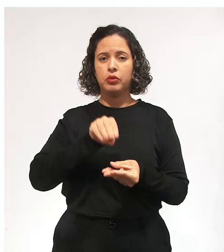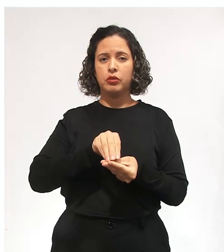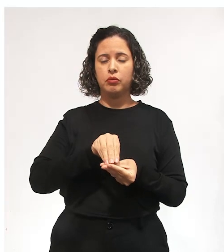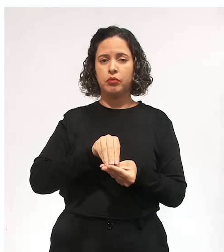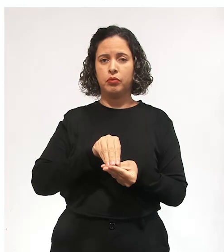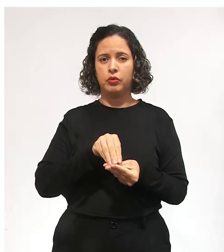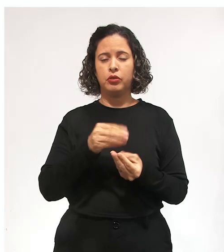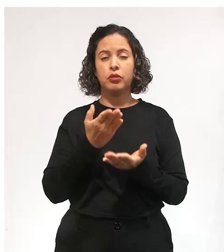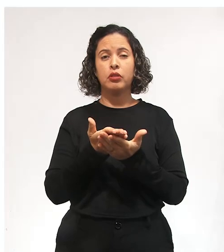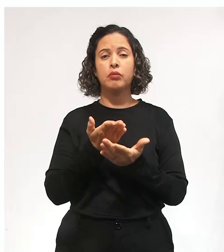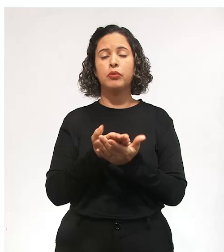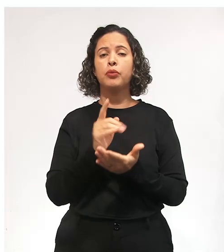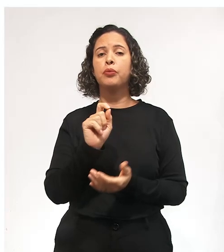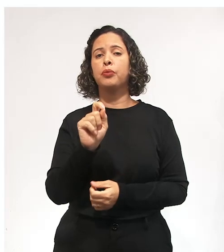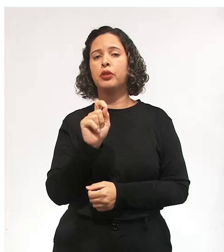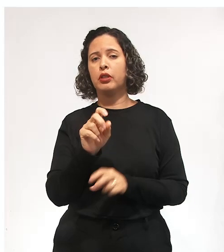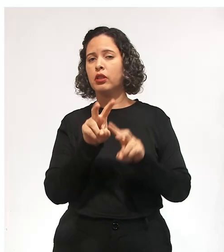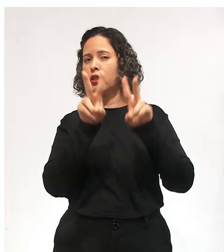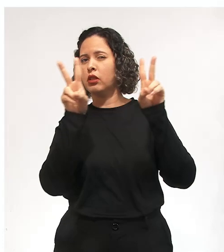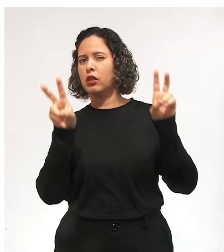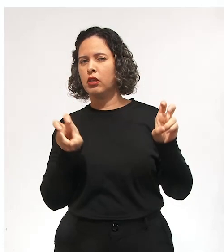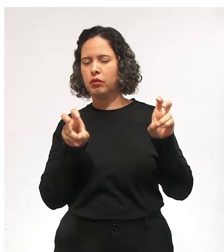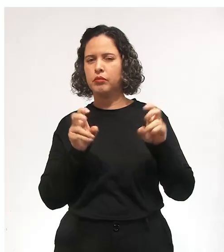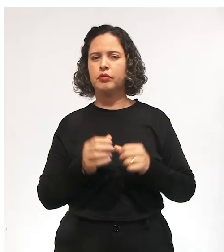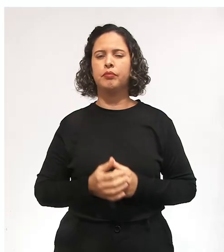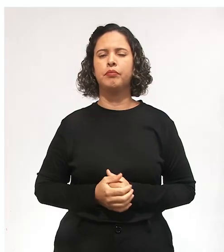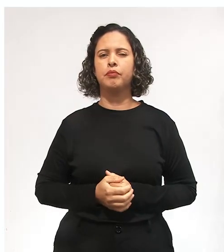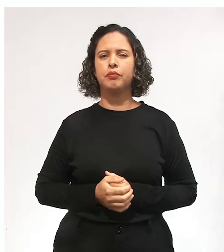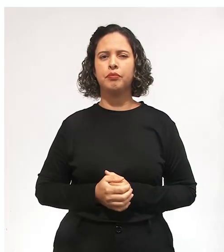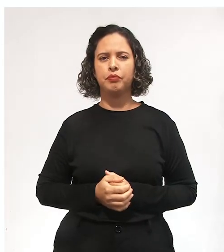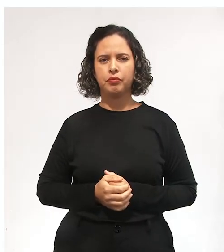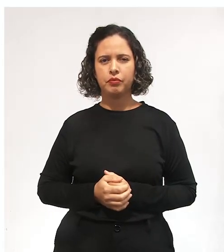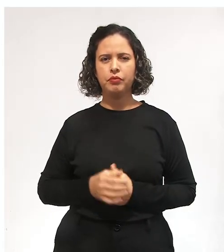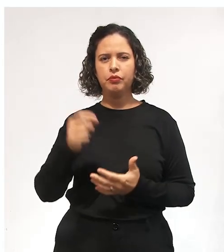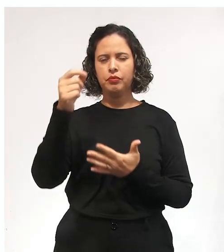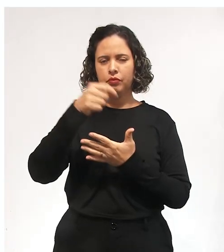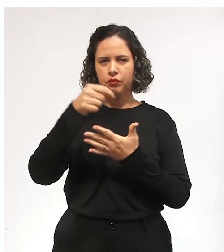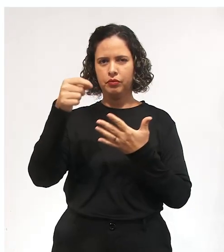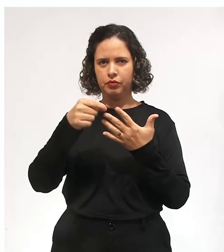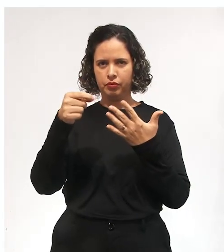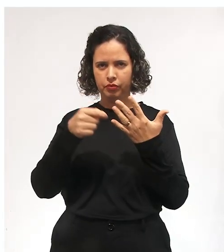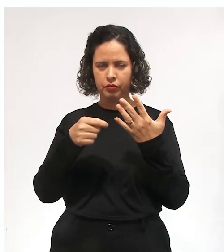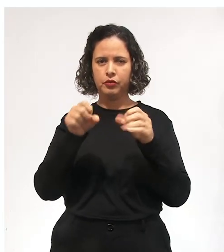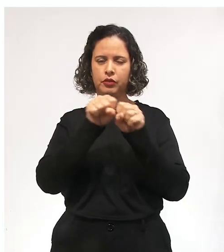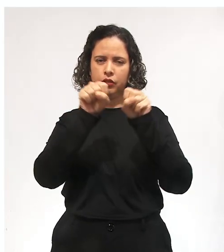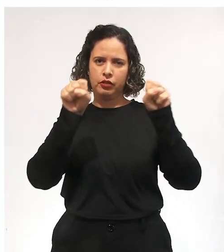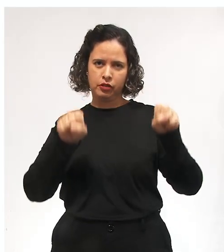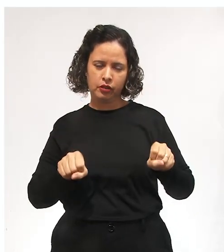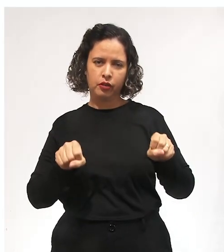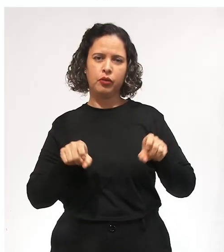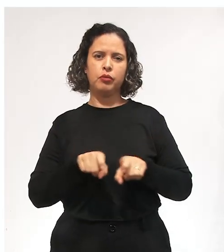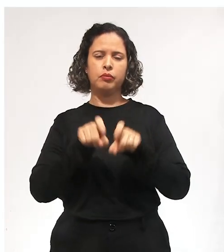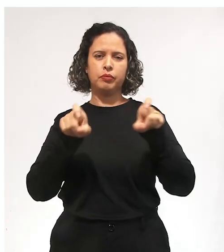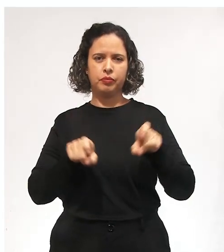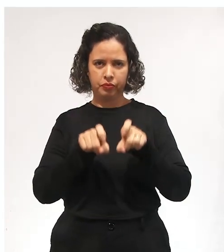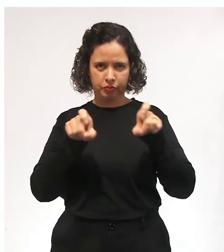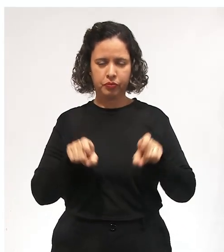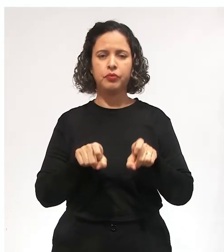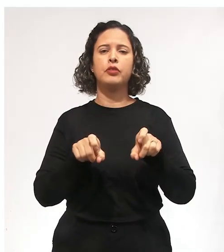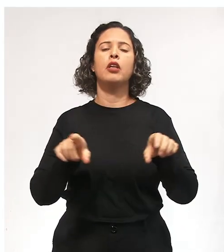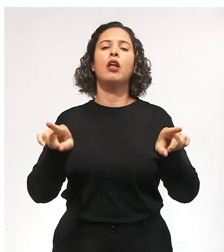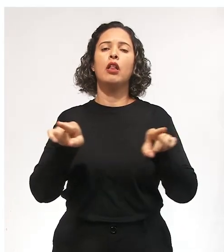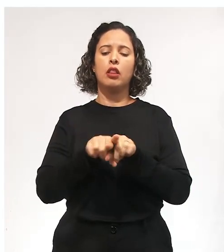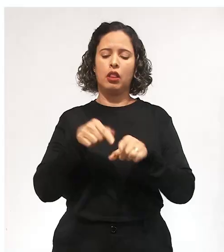nós vimos hoje? Nós falamos dos componentes do sistema computacional, né? Que